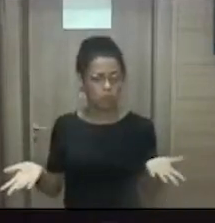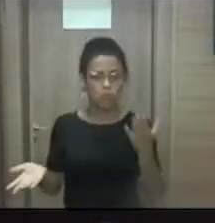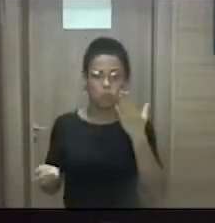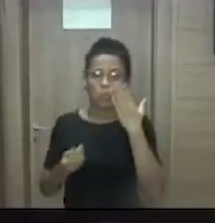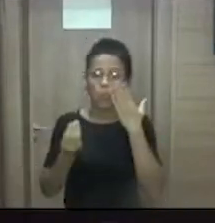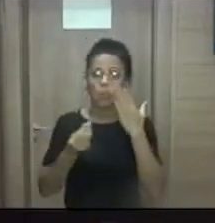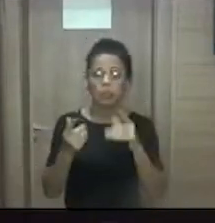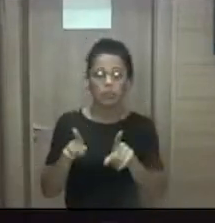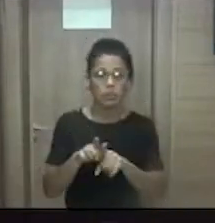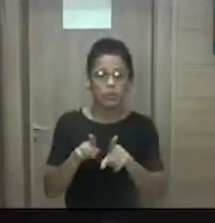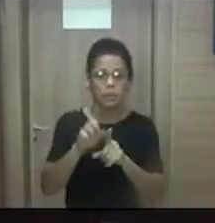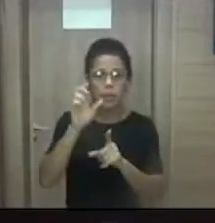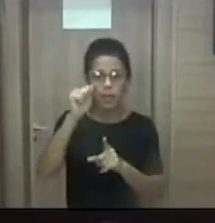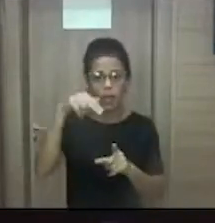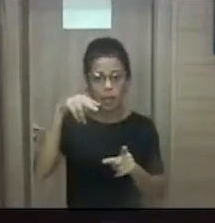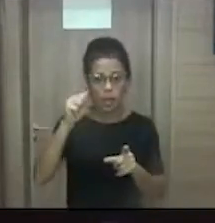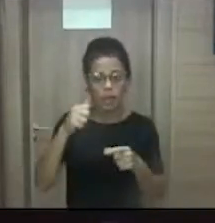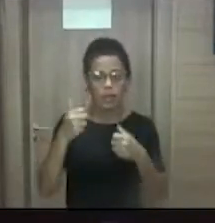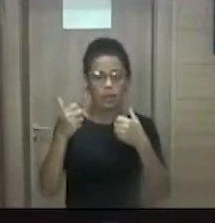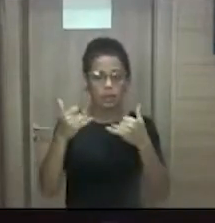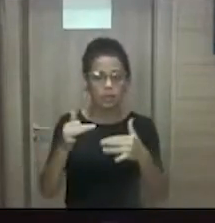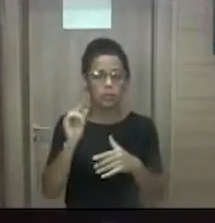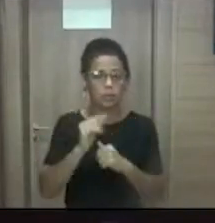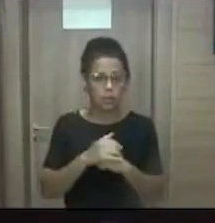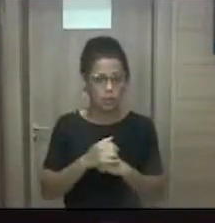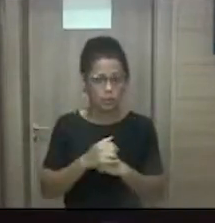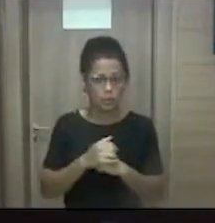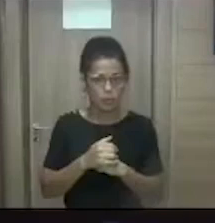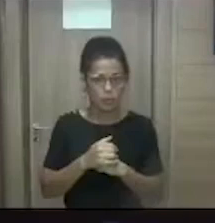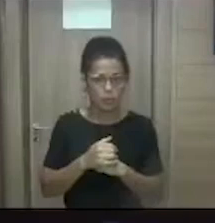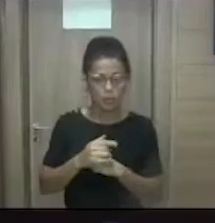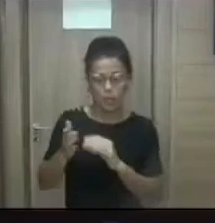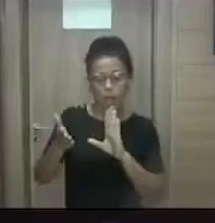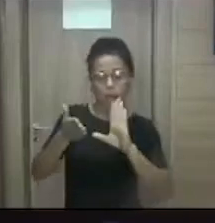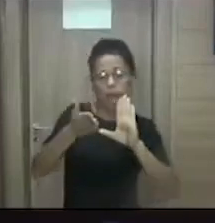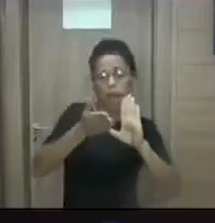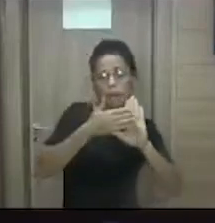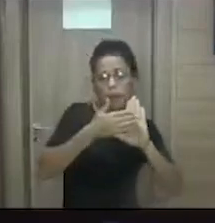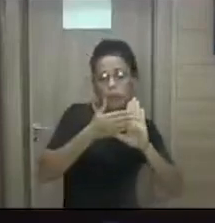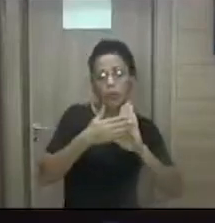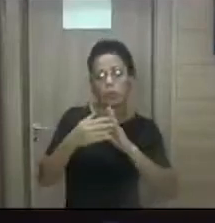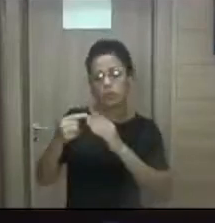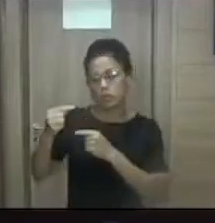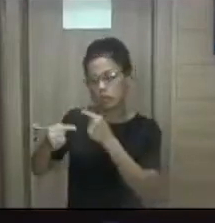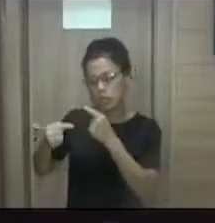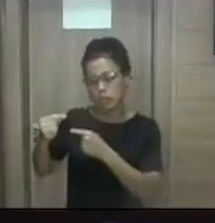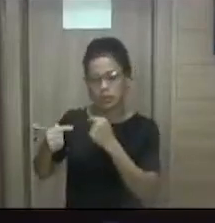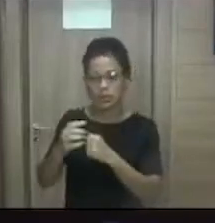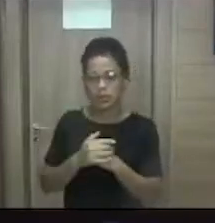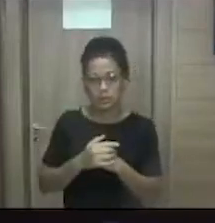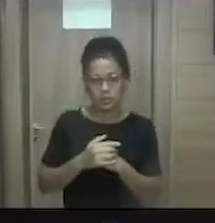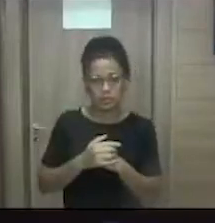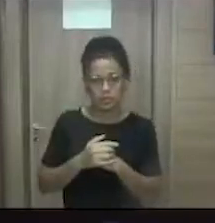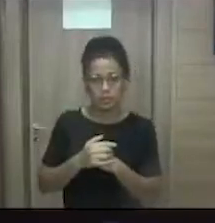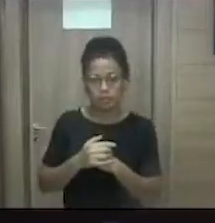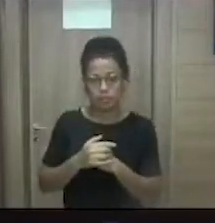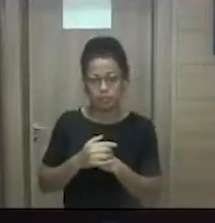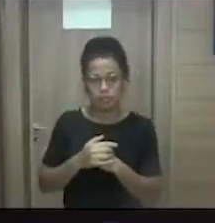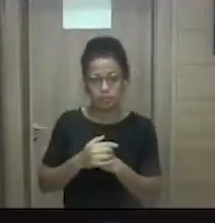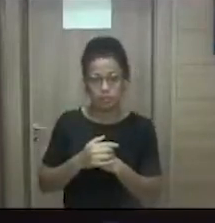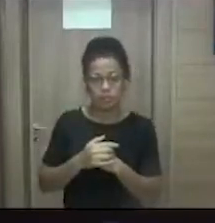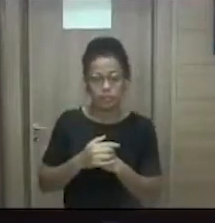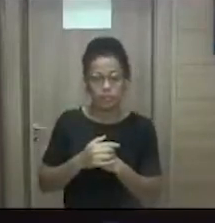a Ana Maria gosta de dizer, que é um não realizado, né? A proposta original da política é que ela fosse feita na atenção primária,